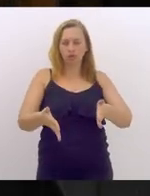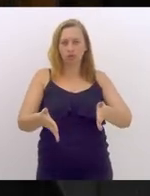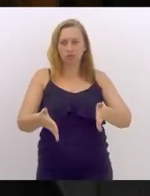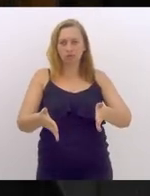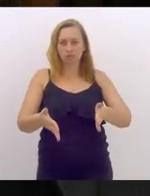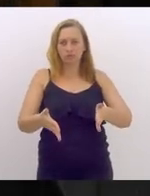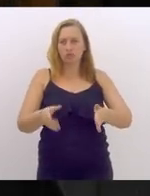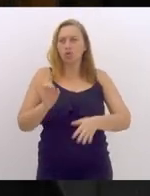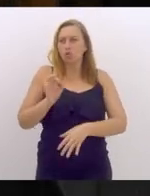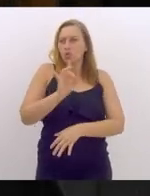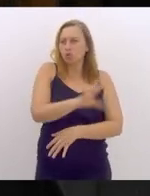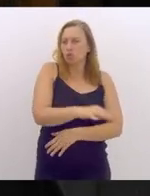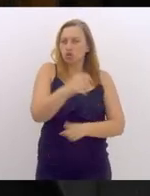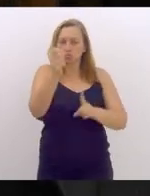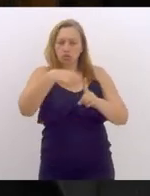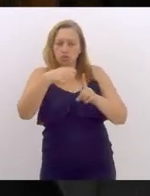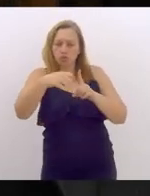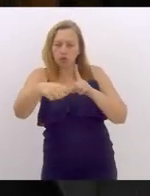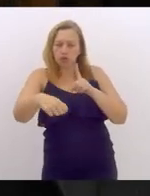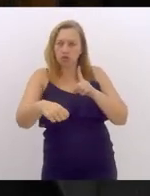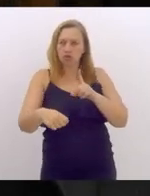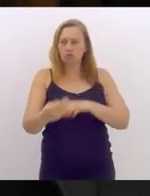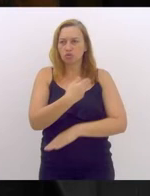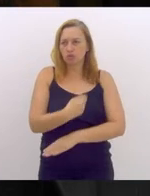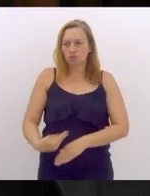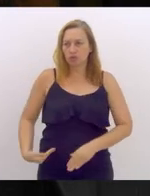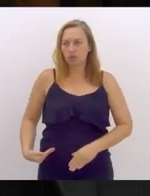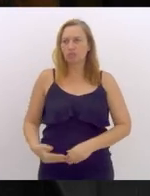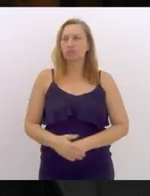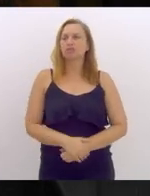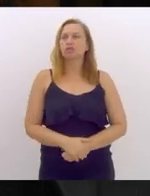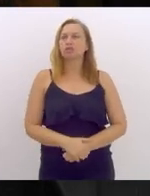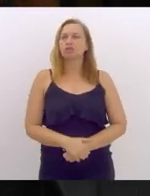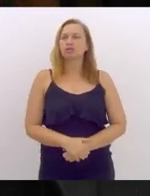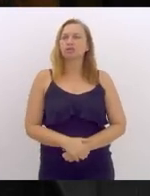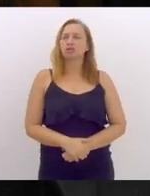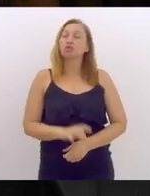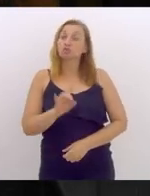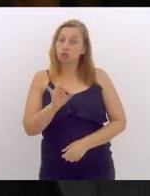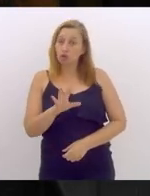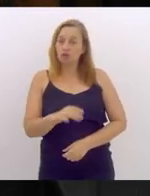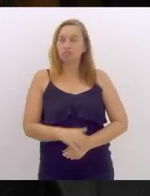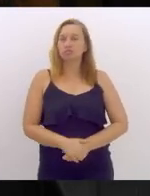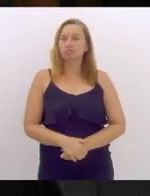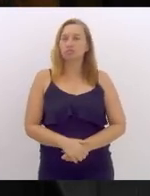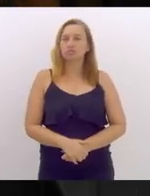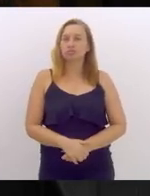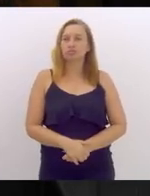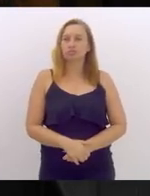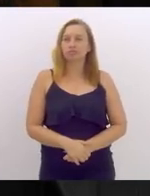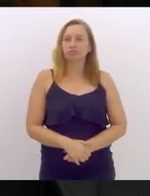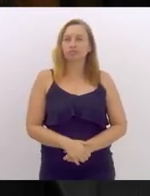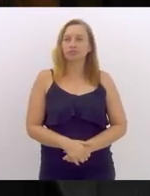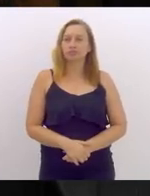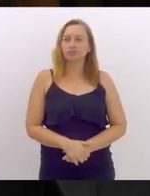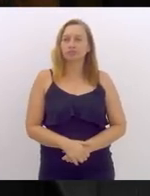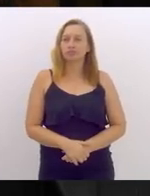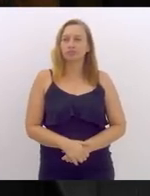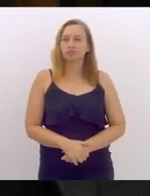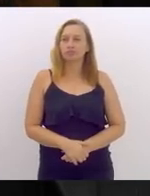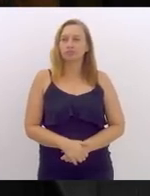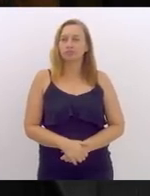seus últimos meses de governo só e somente nas